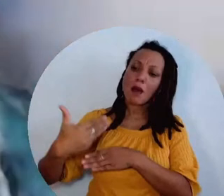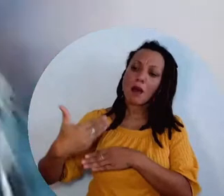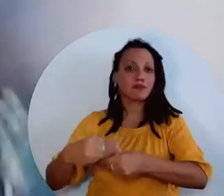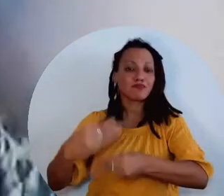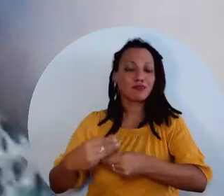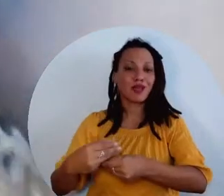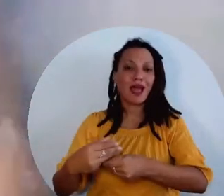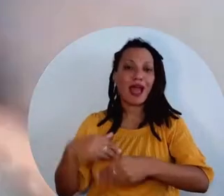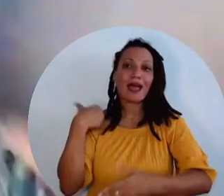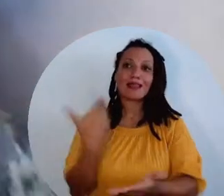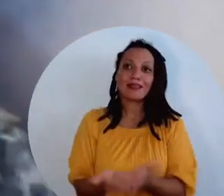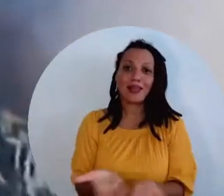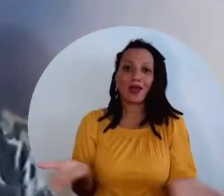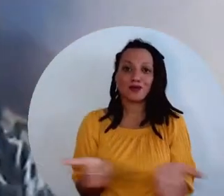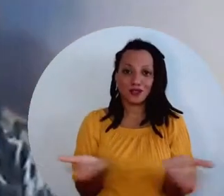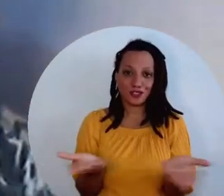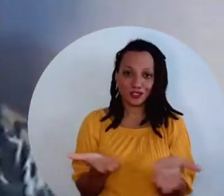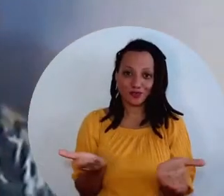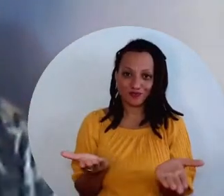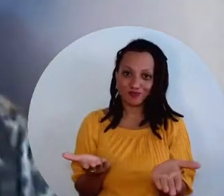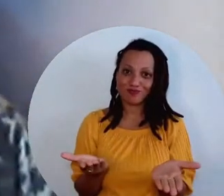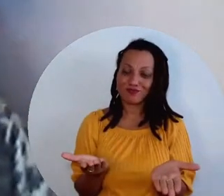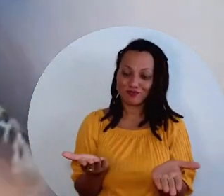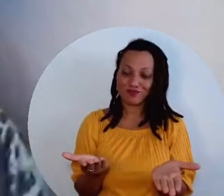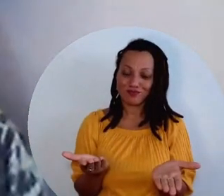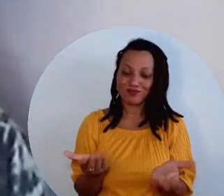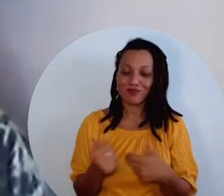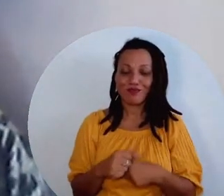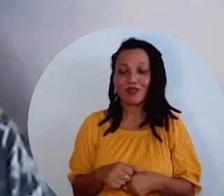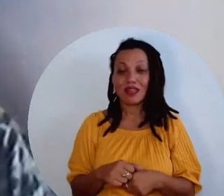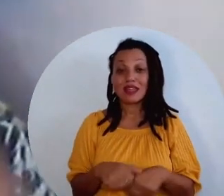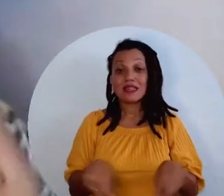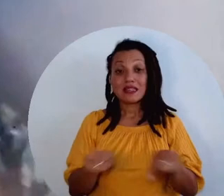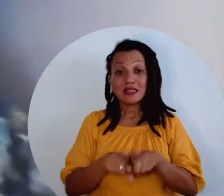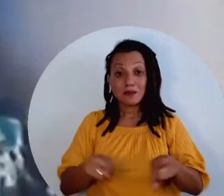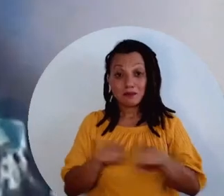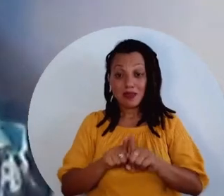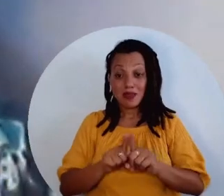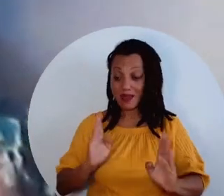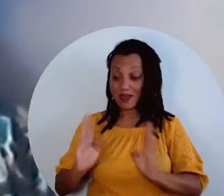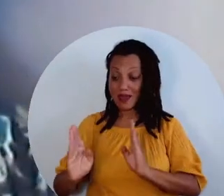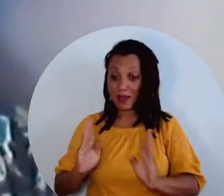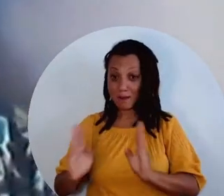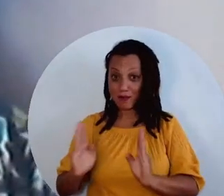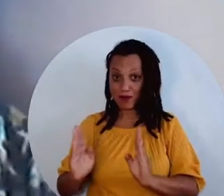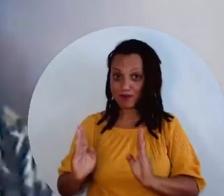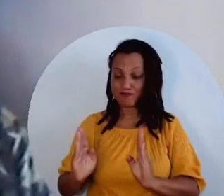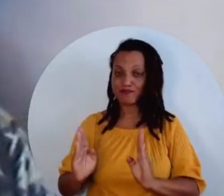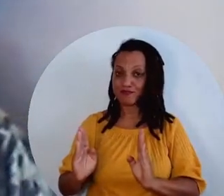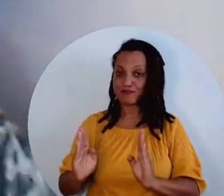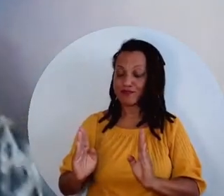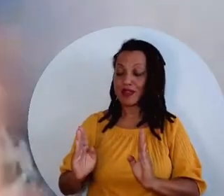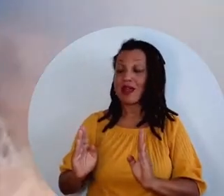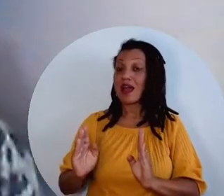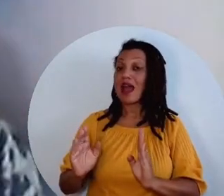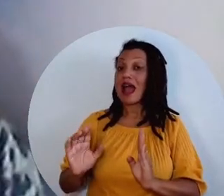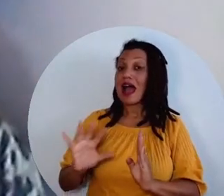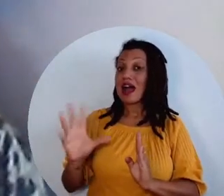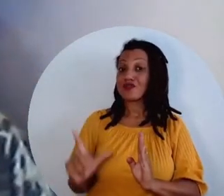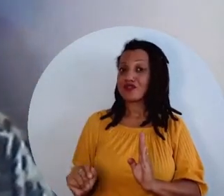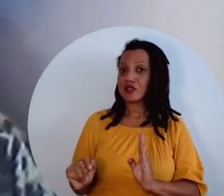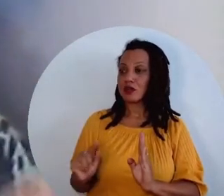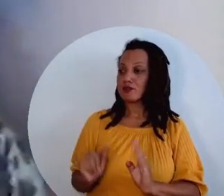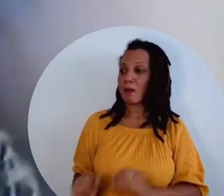até virar isso que a gente tem hoje. Em compensação, nesse mesmo período, no território africano,